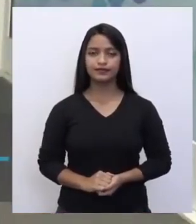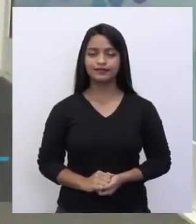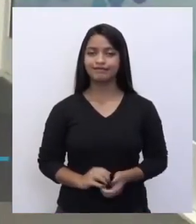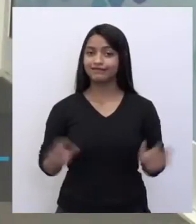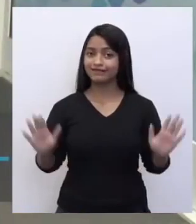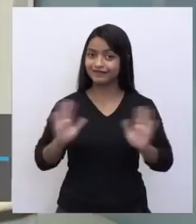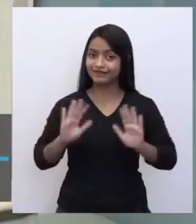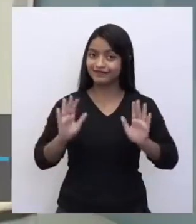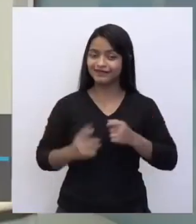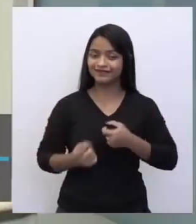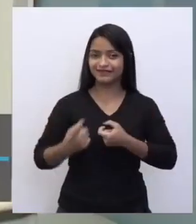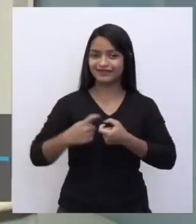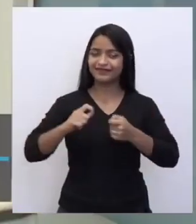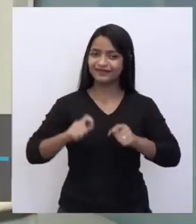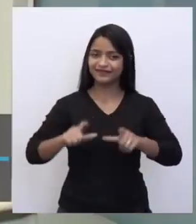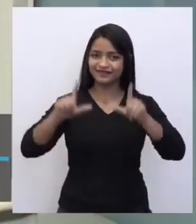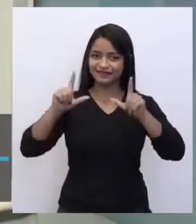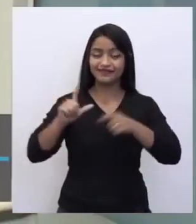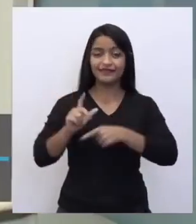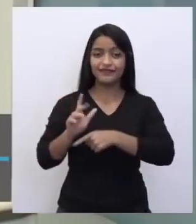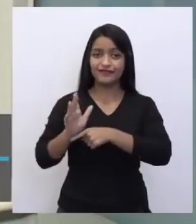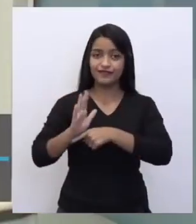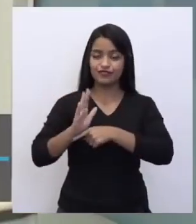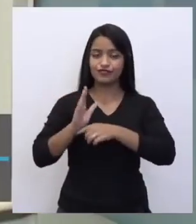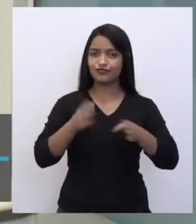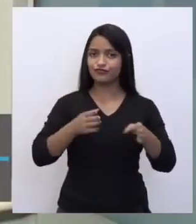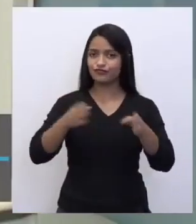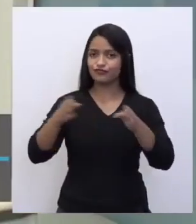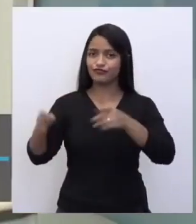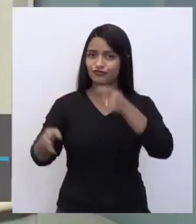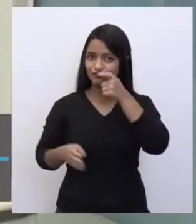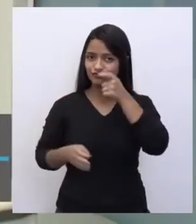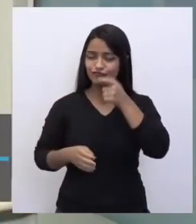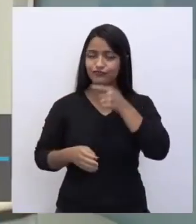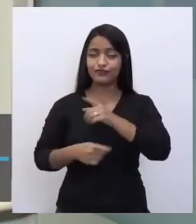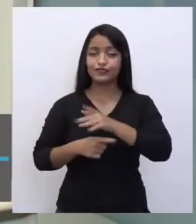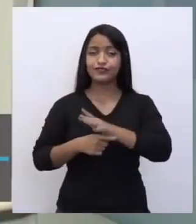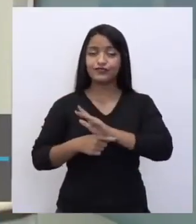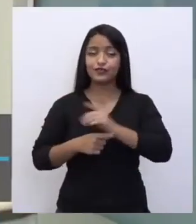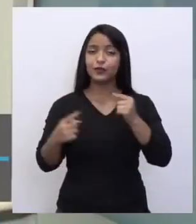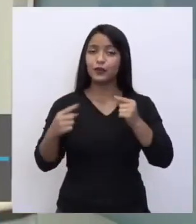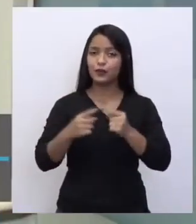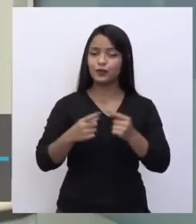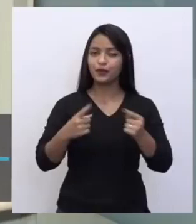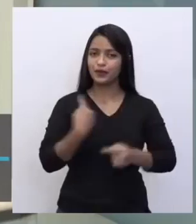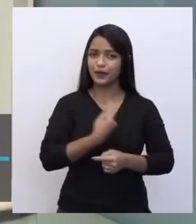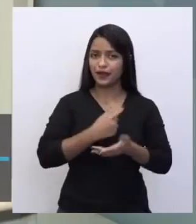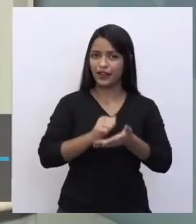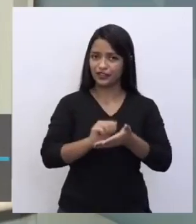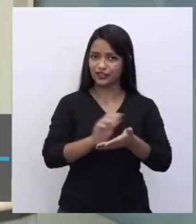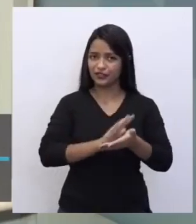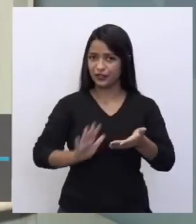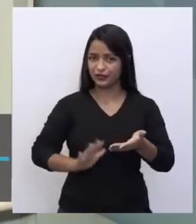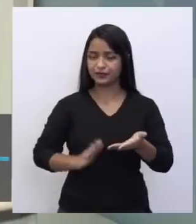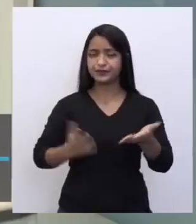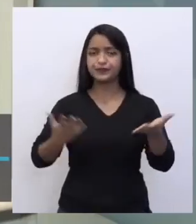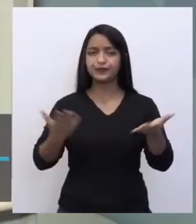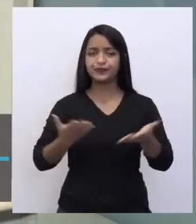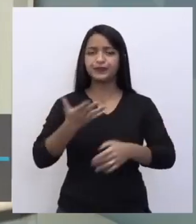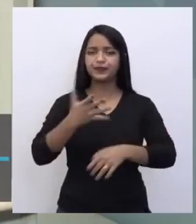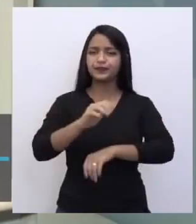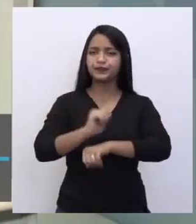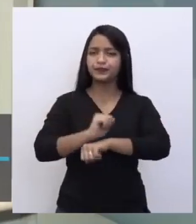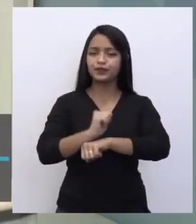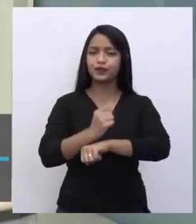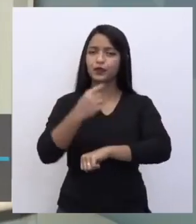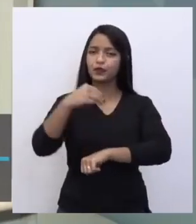Olá, voltamos. Então, vocês assistiram um vídeo agora que faz parte da nossa atividade. Então, por um minuto e meio